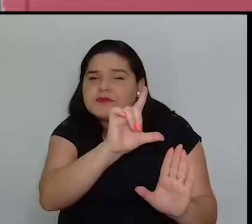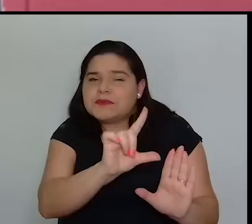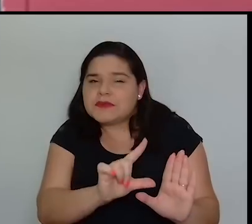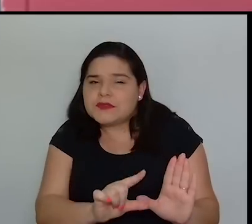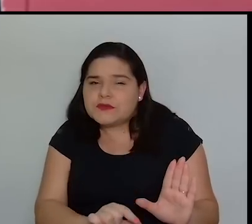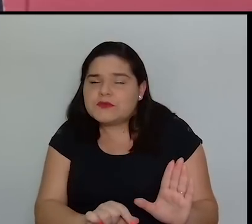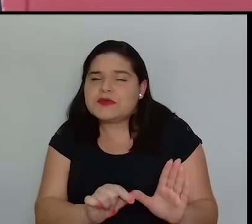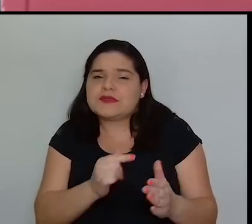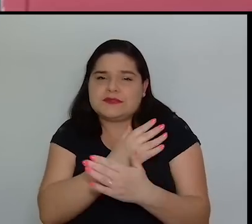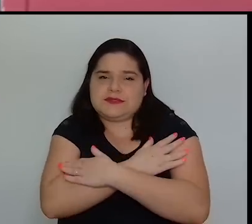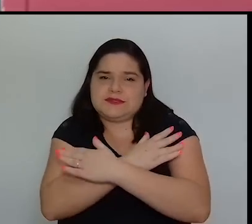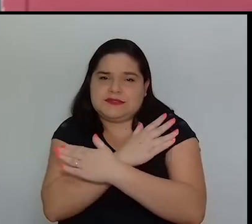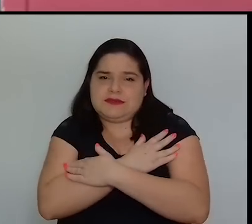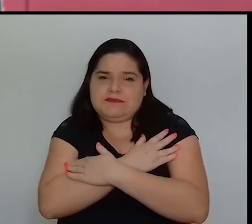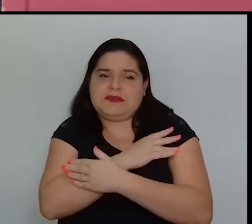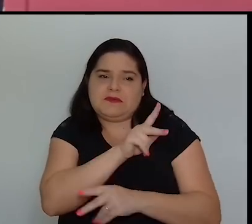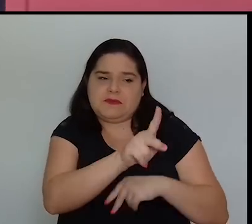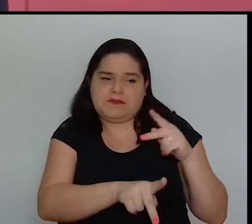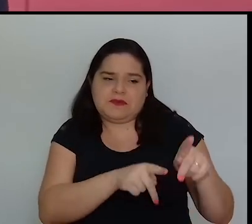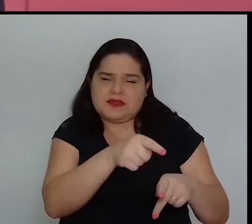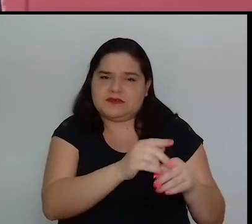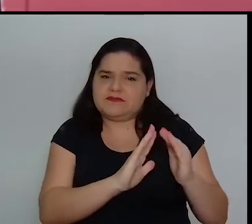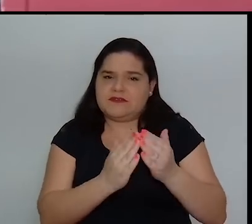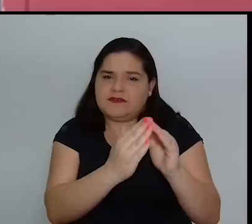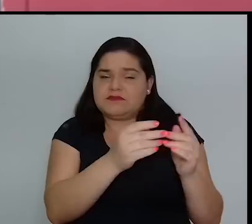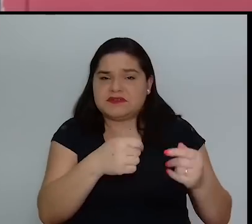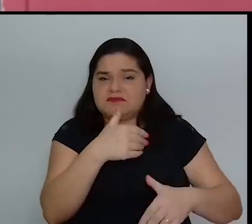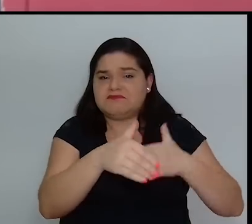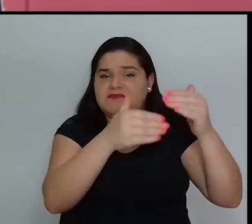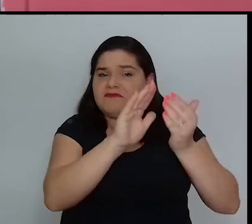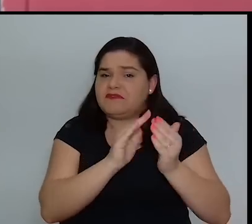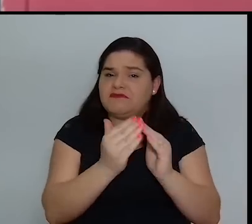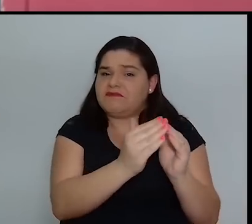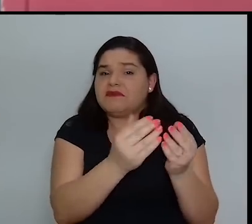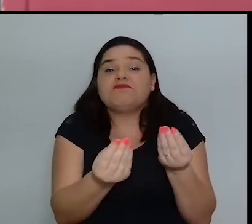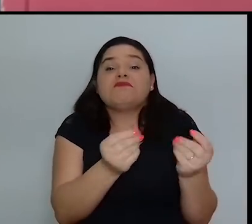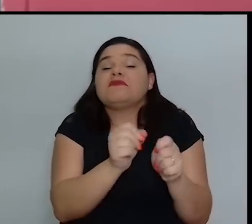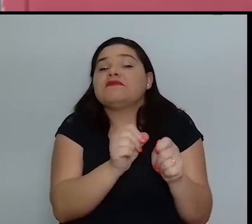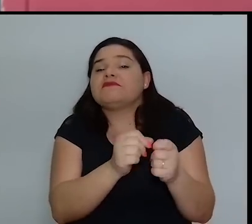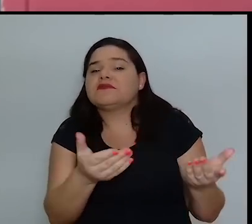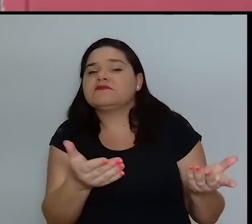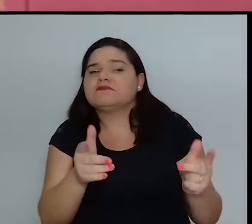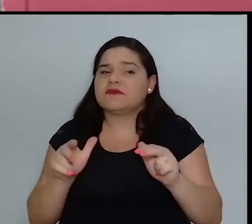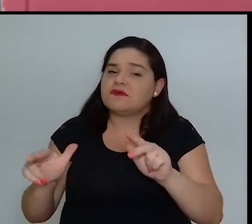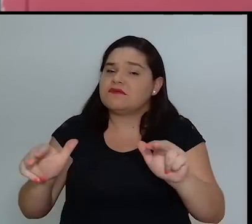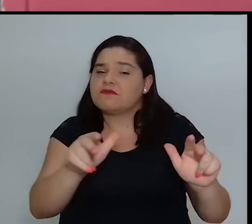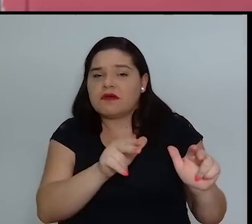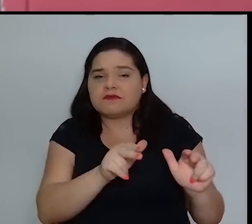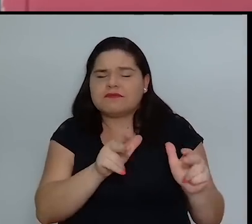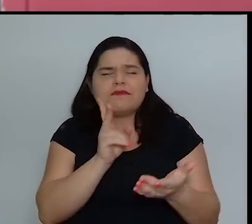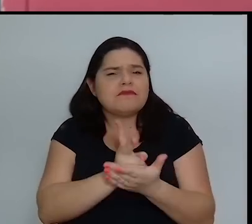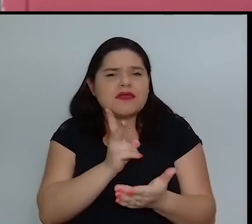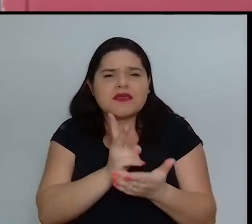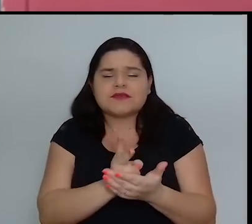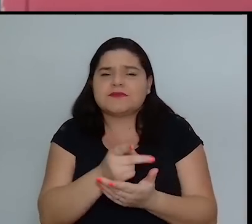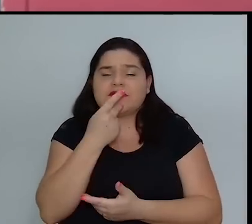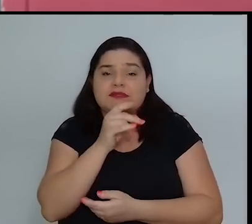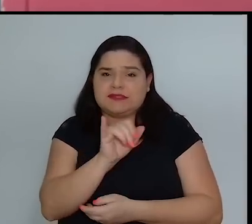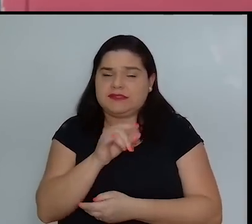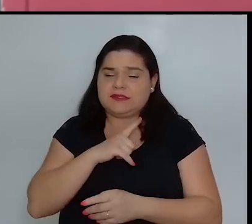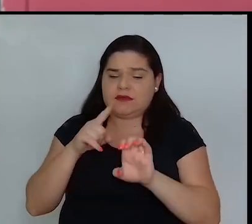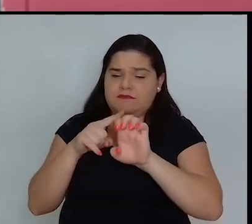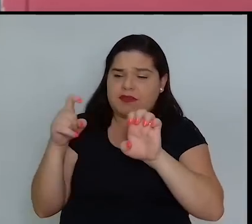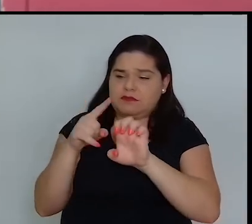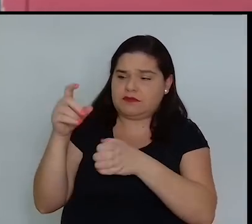quantidade de desemprego para essas pessoas precisamos desenvolver as favelas E como é que você faz isso mesmo argumento Então se tem empreendedores